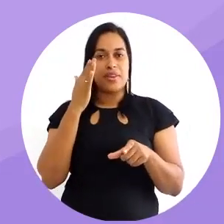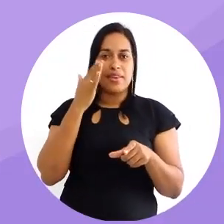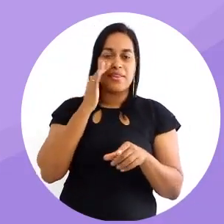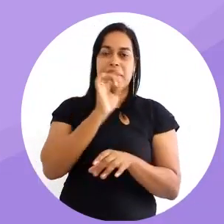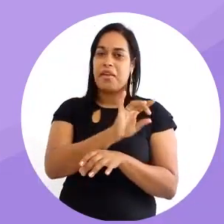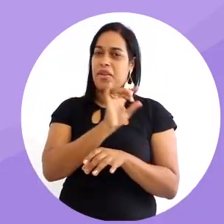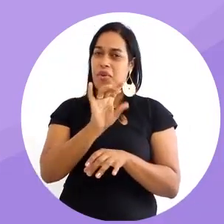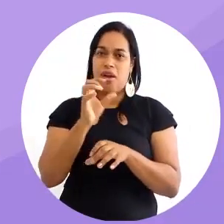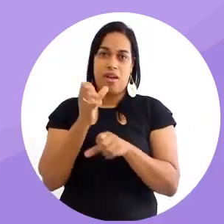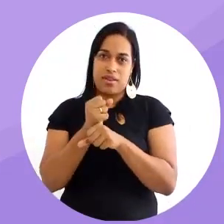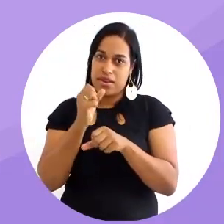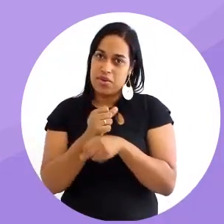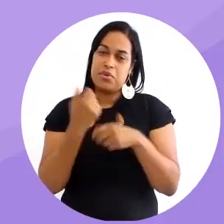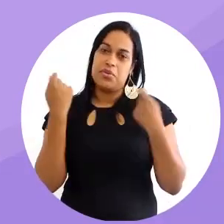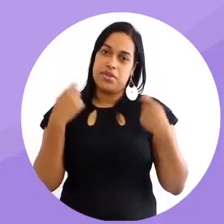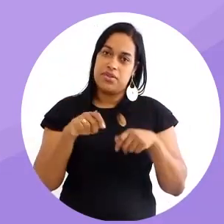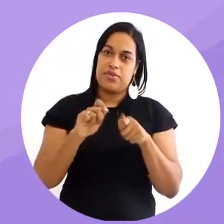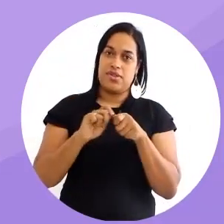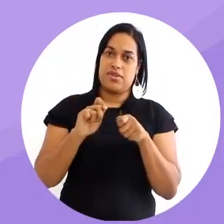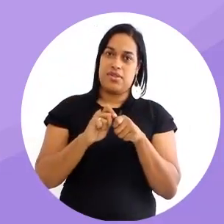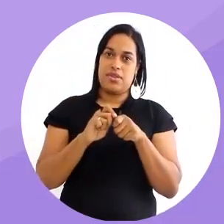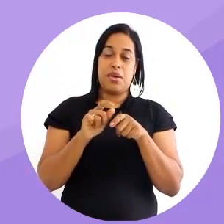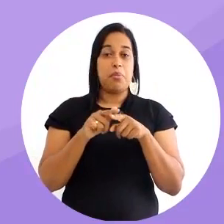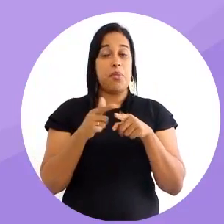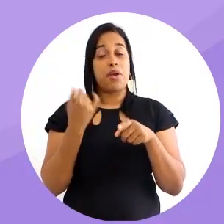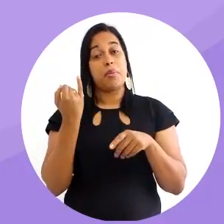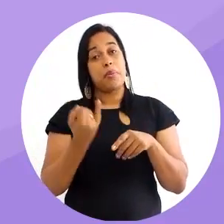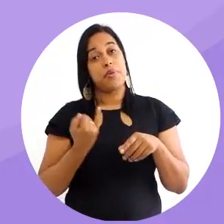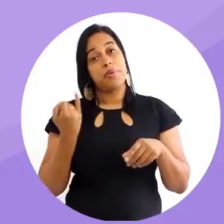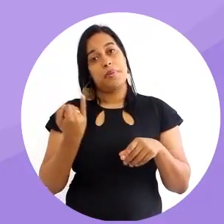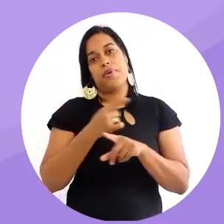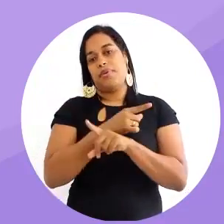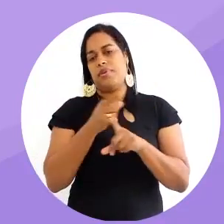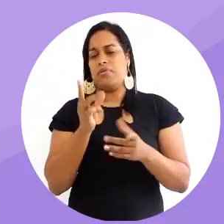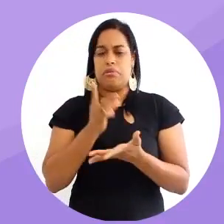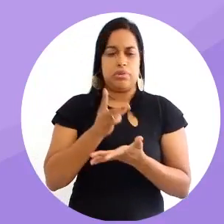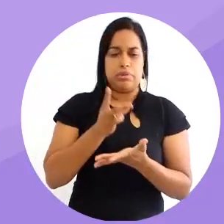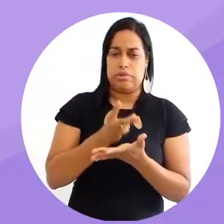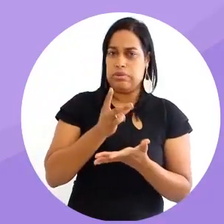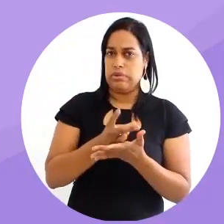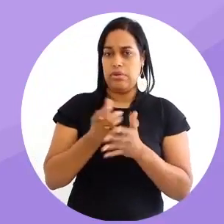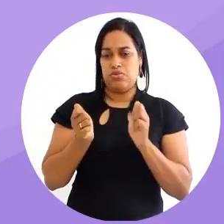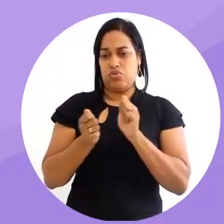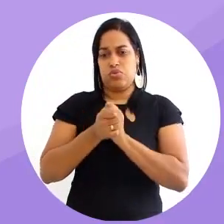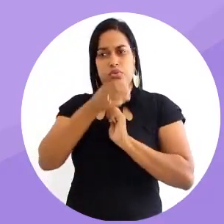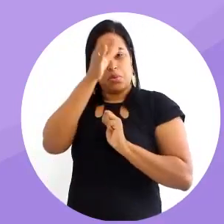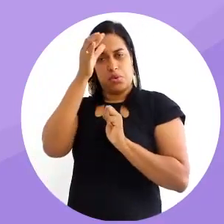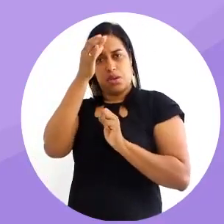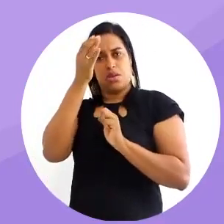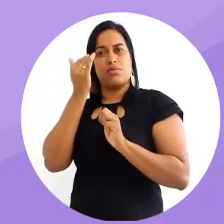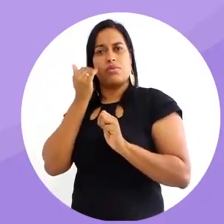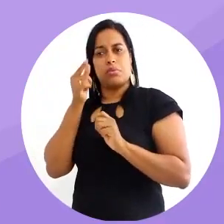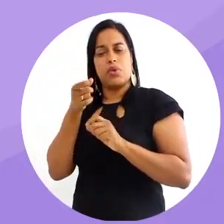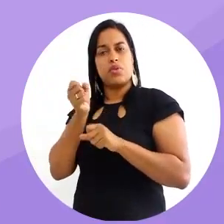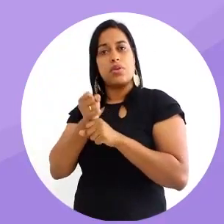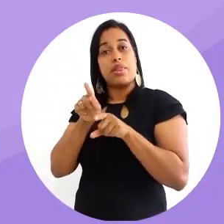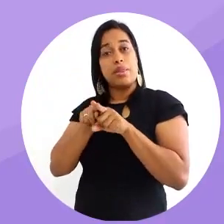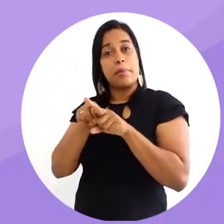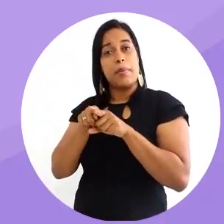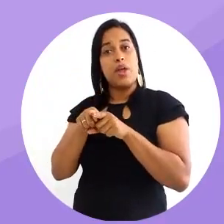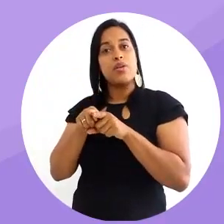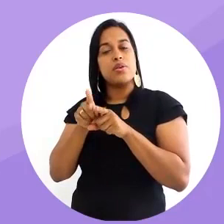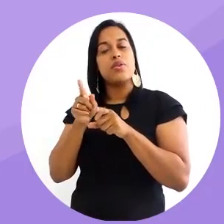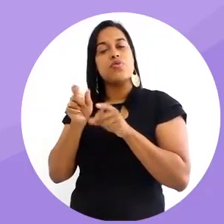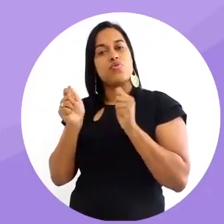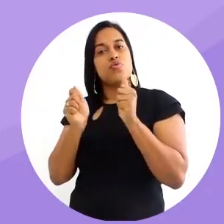tenham entendido cada cálculo que é necessário fazer, porque é bastante importante você estar sempre junto ao seu cliente e ao pedreiro para que